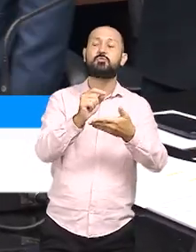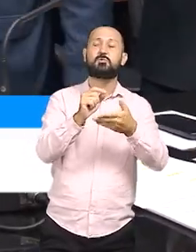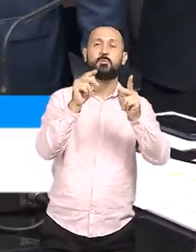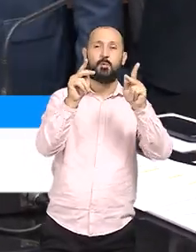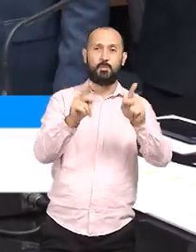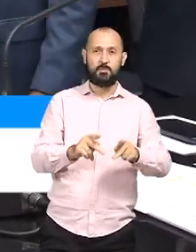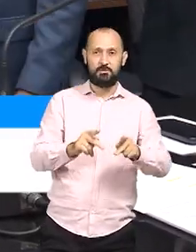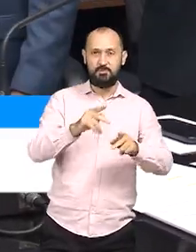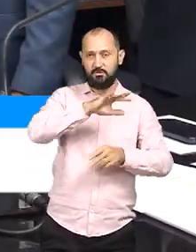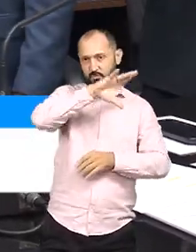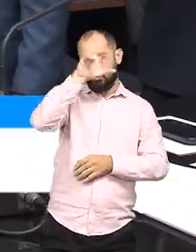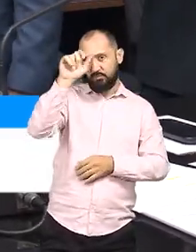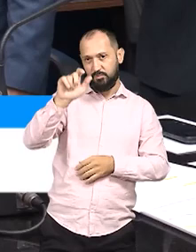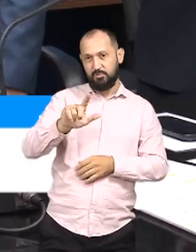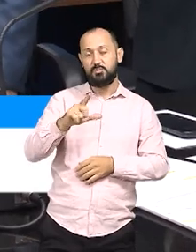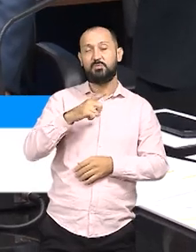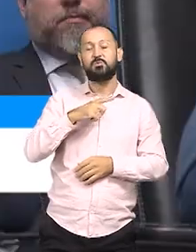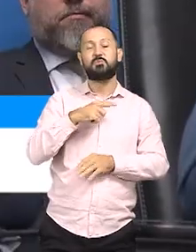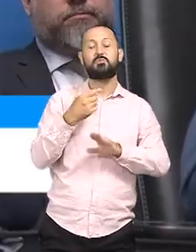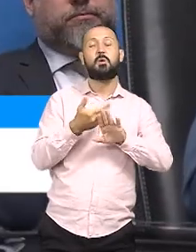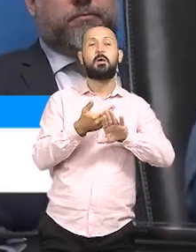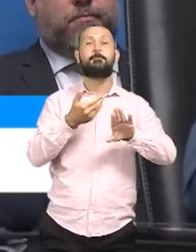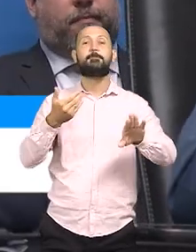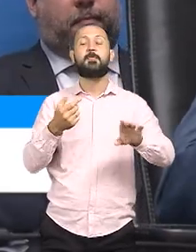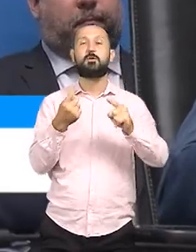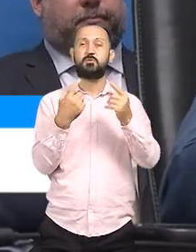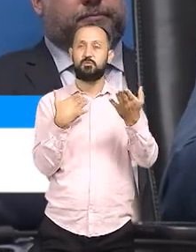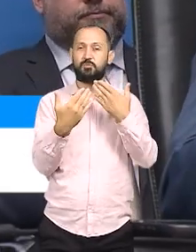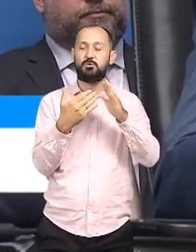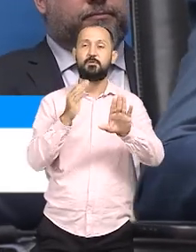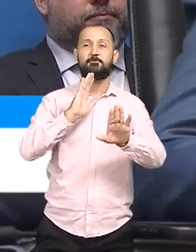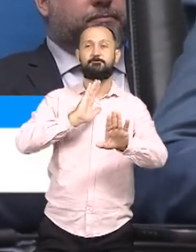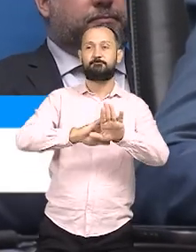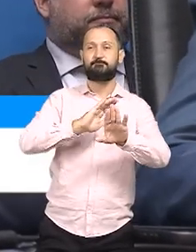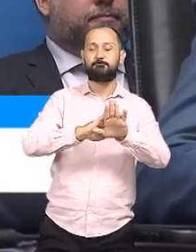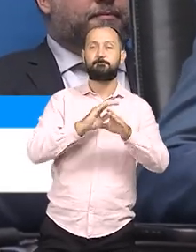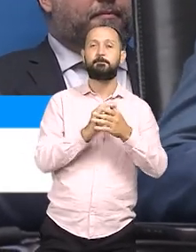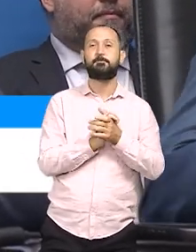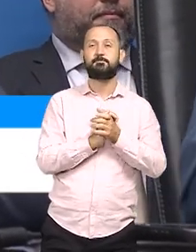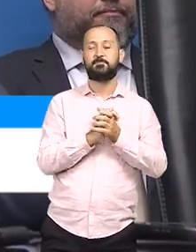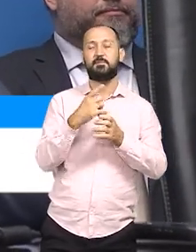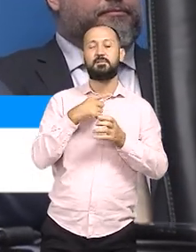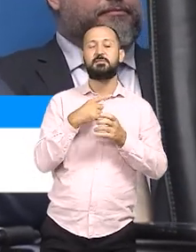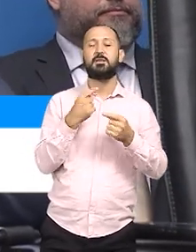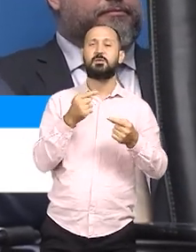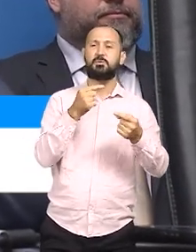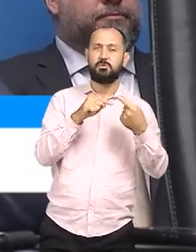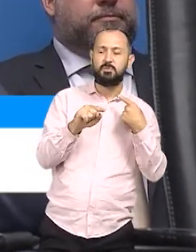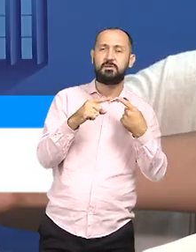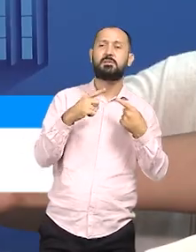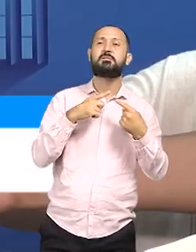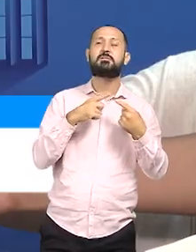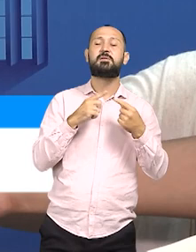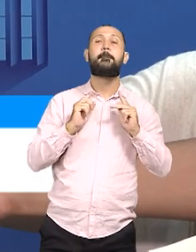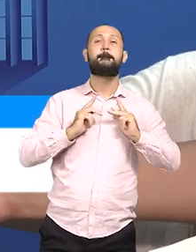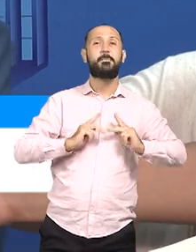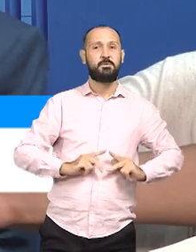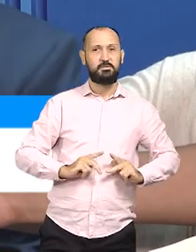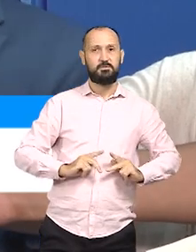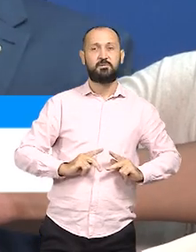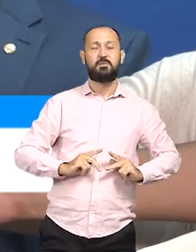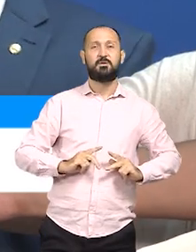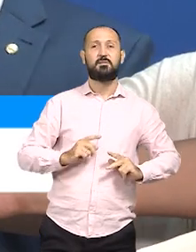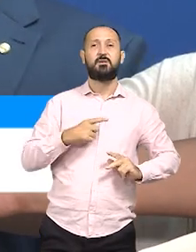esperados pela população sumat grossense deixando de lado discussões ideológicas existem divergências existem